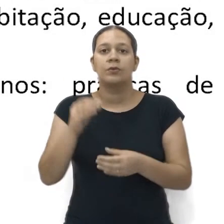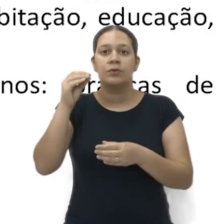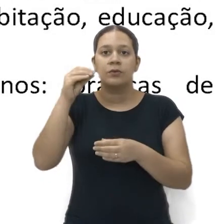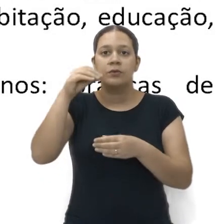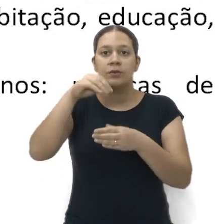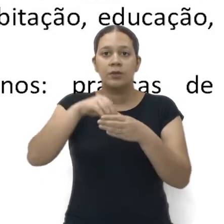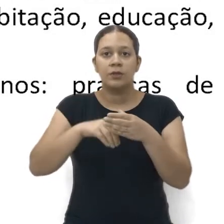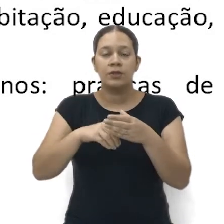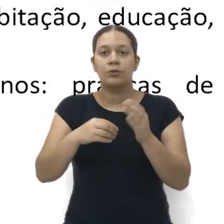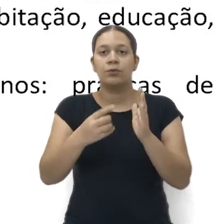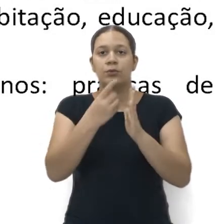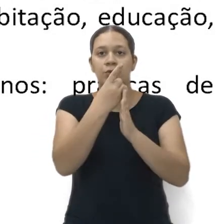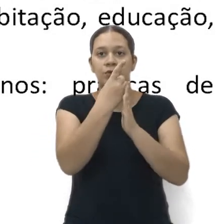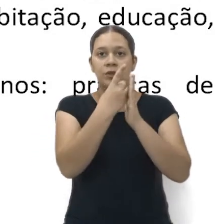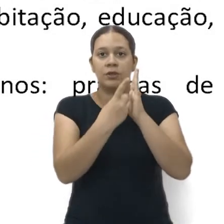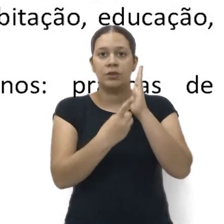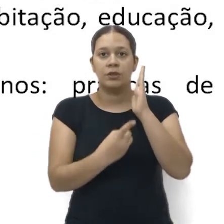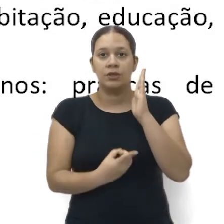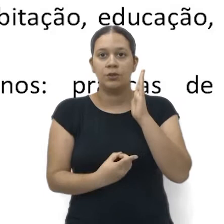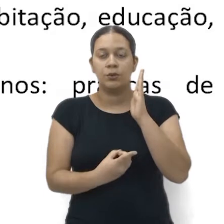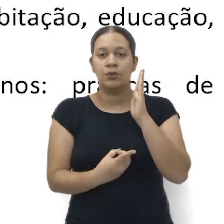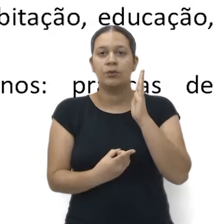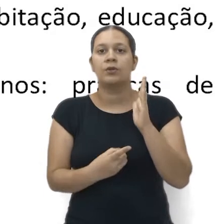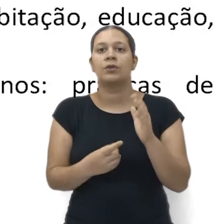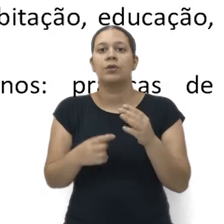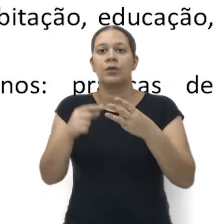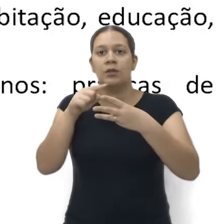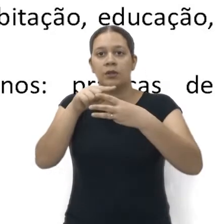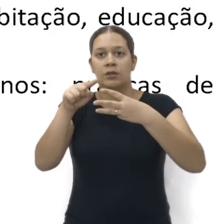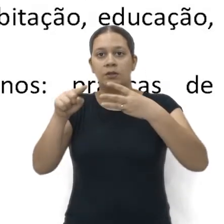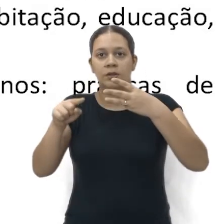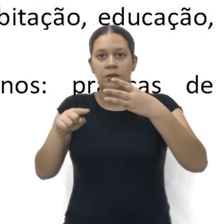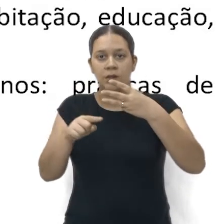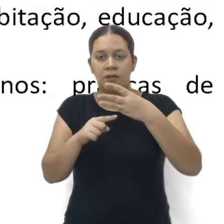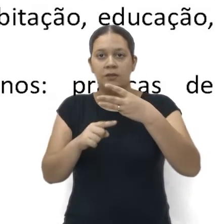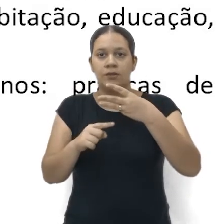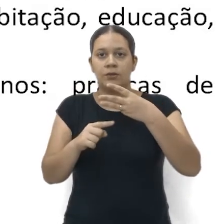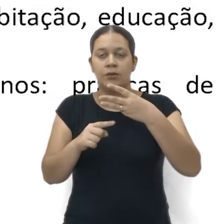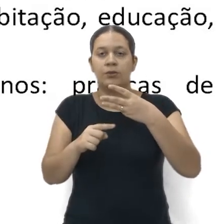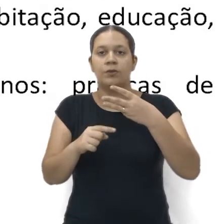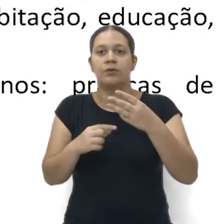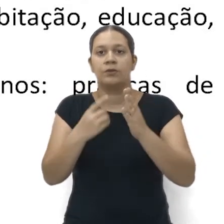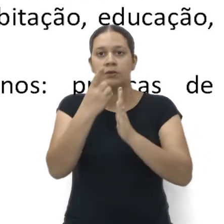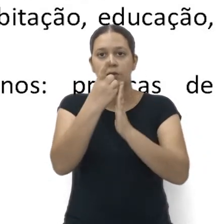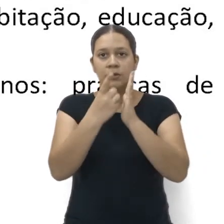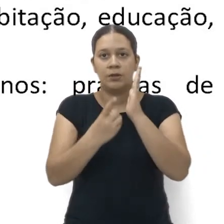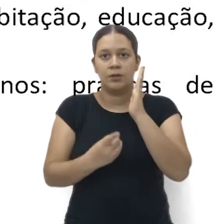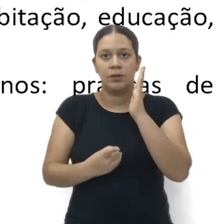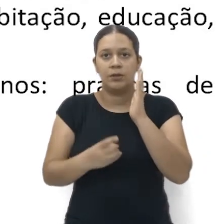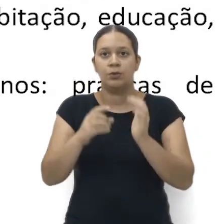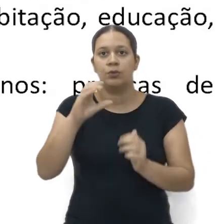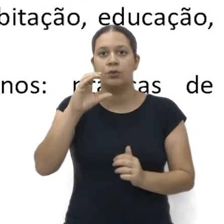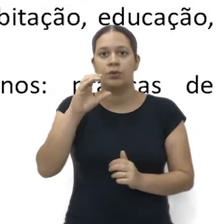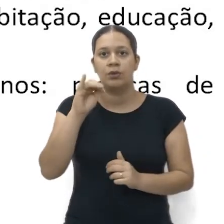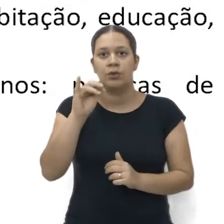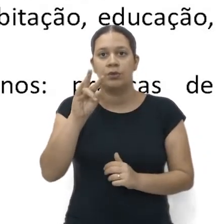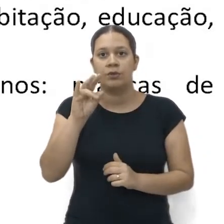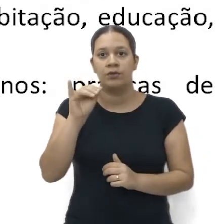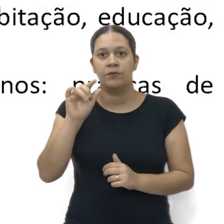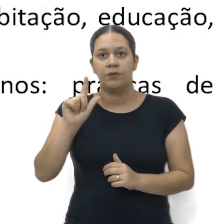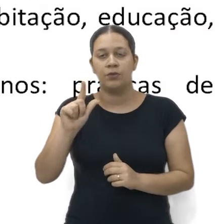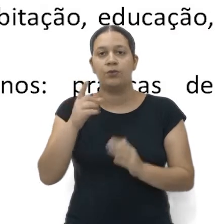Dentre os direitos que a gente tem 3 conjuntos de direitos. os direitos civis, os